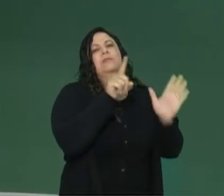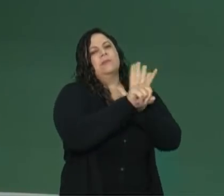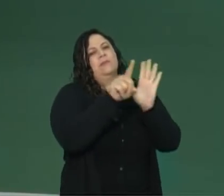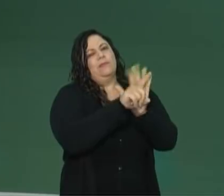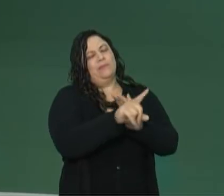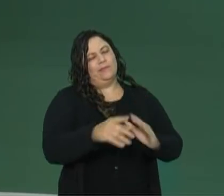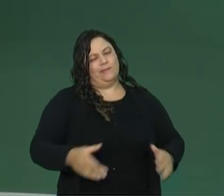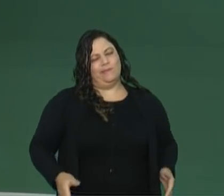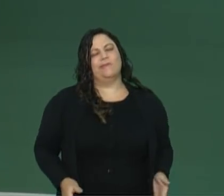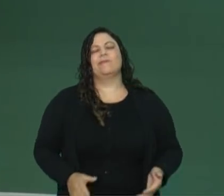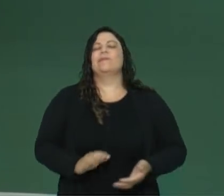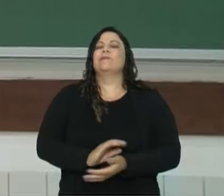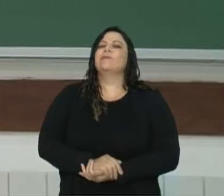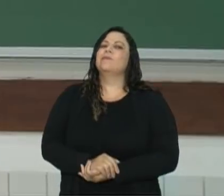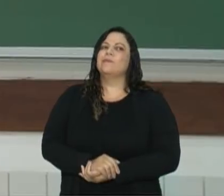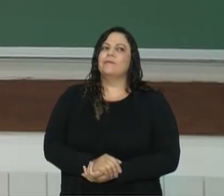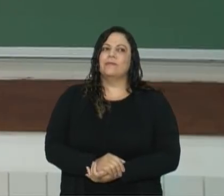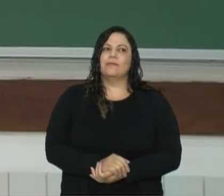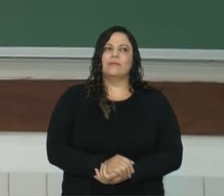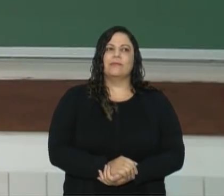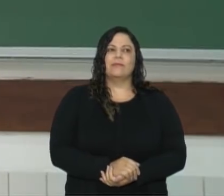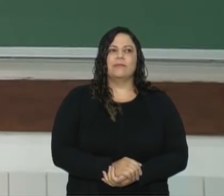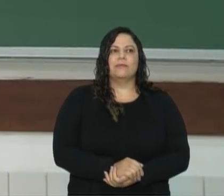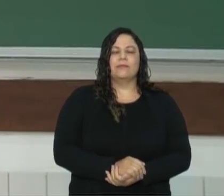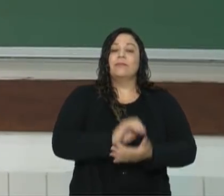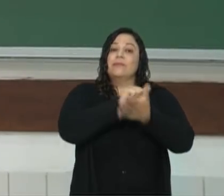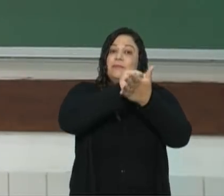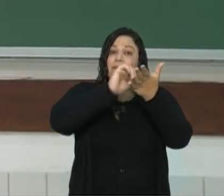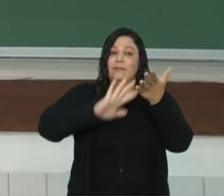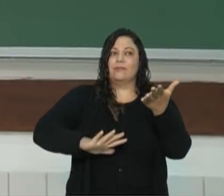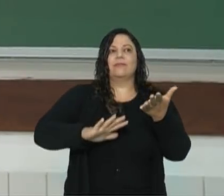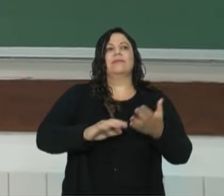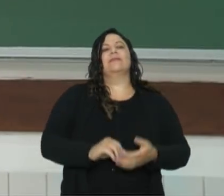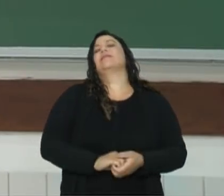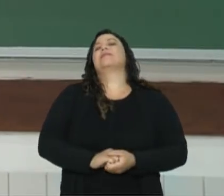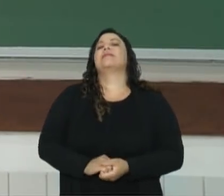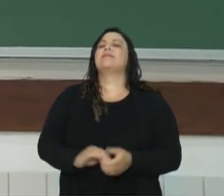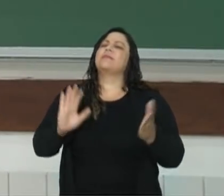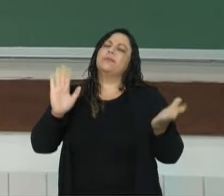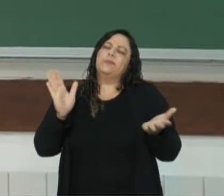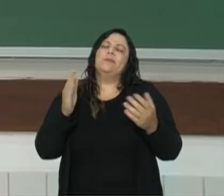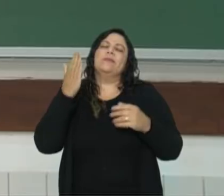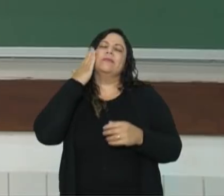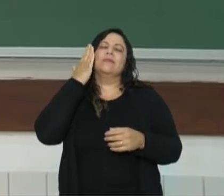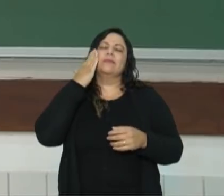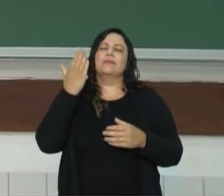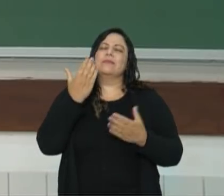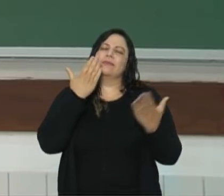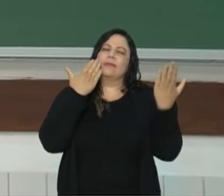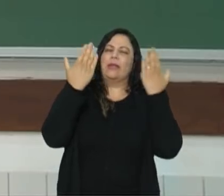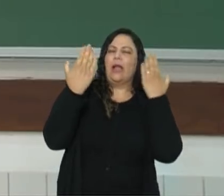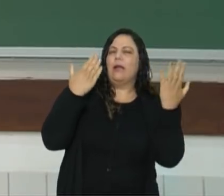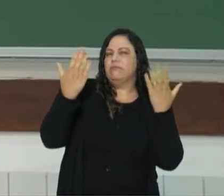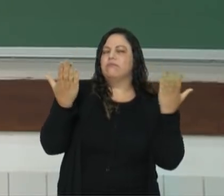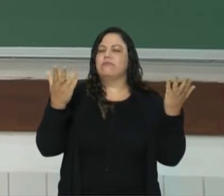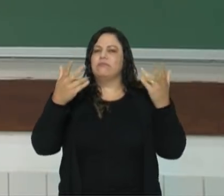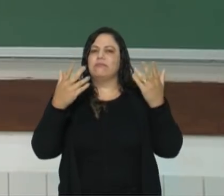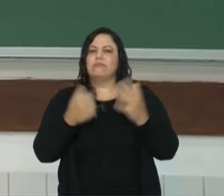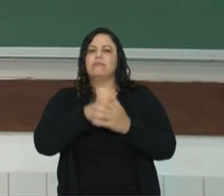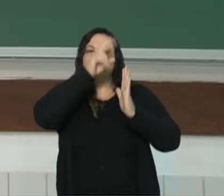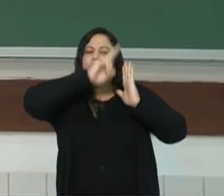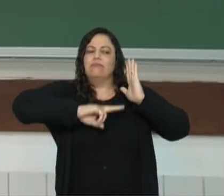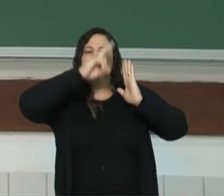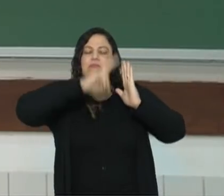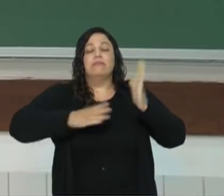tema, beleza? Exercício agora, então. Então a gente já analisou um pouquinho a reportagem, relemos, e agora vamos